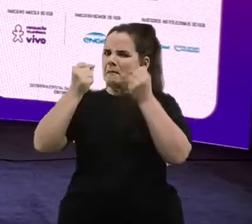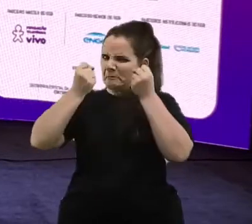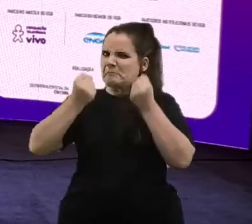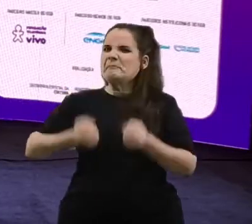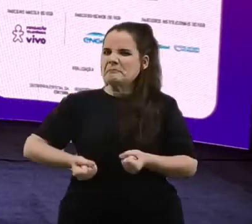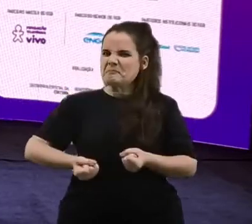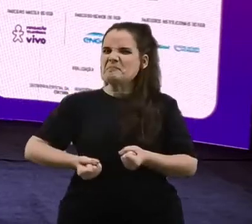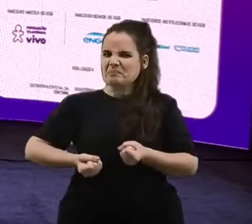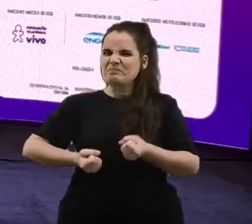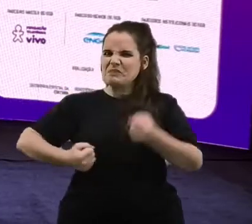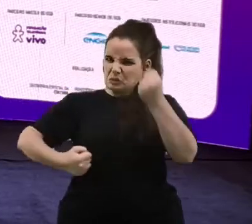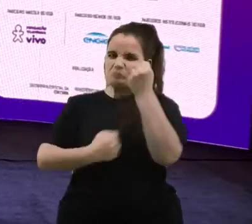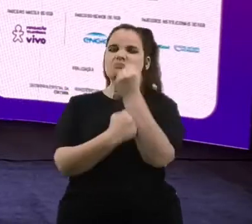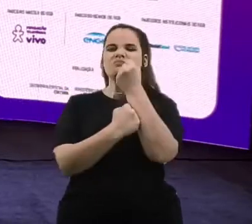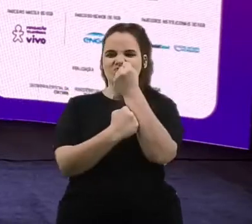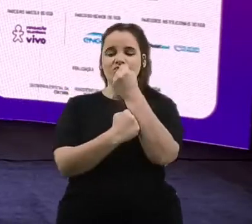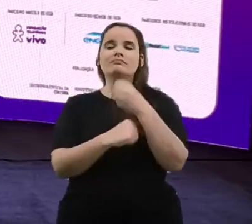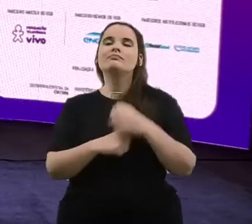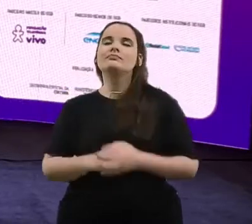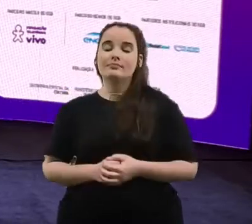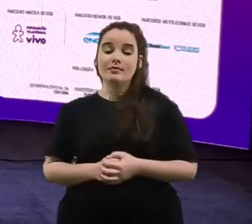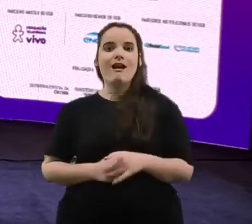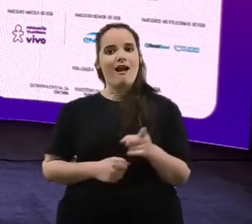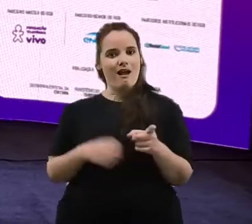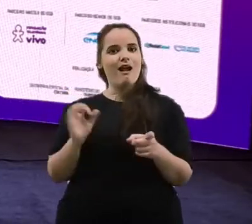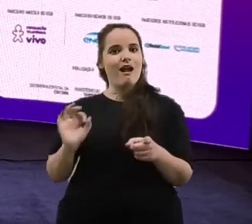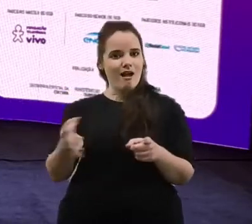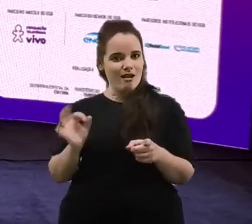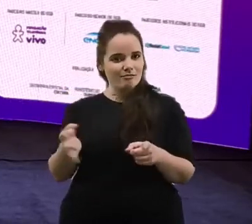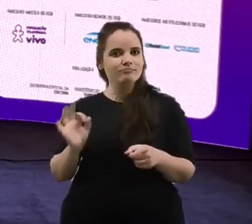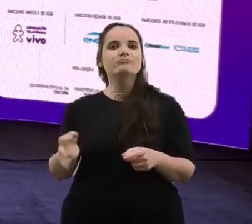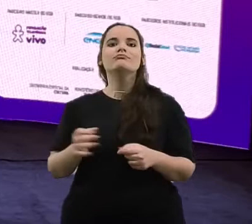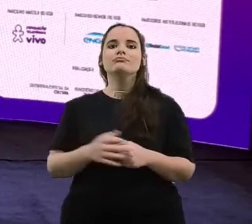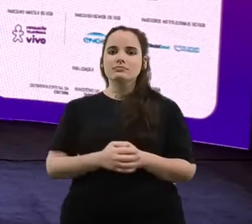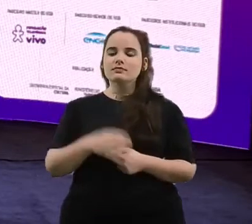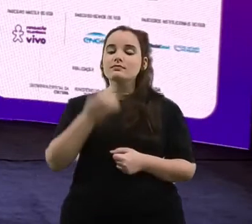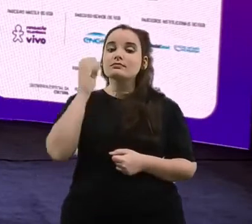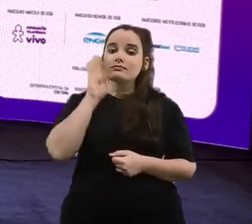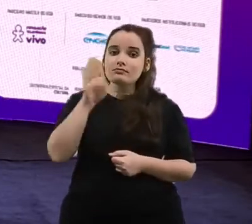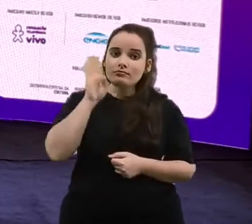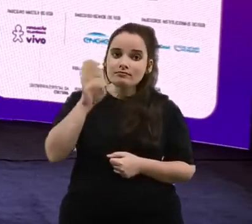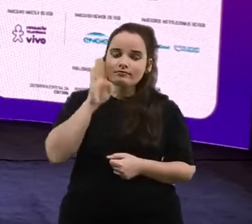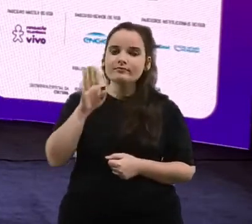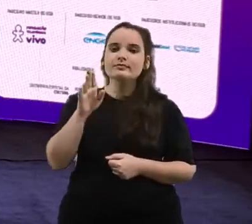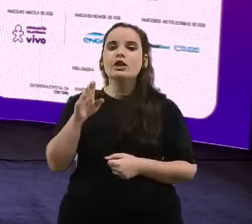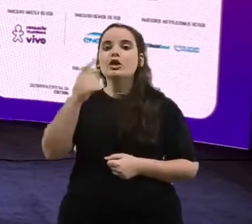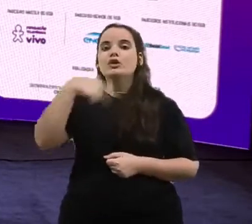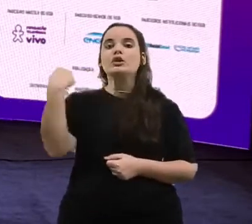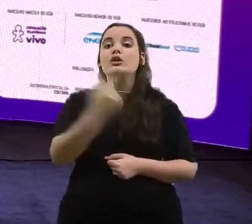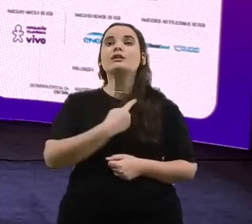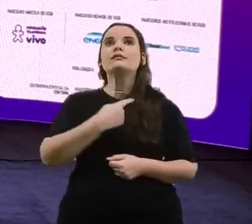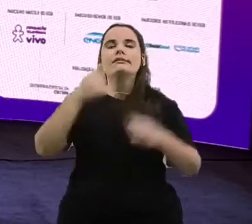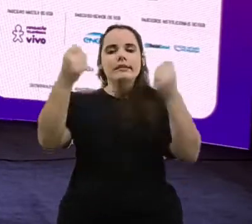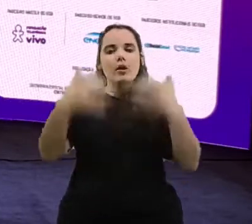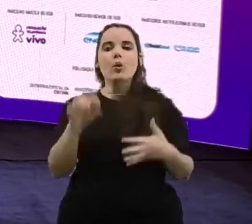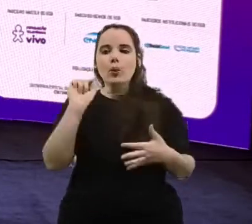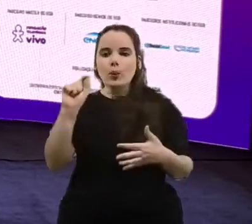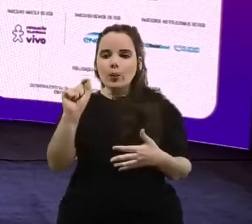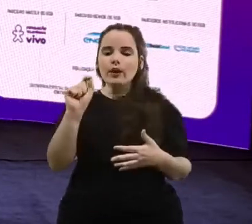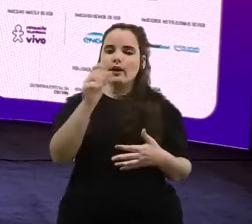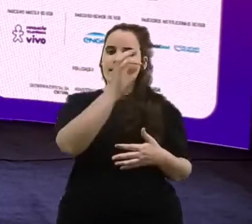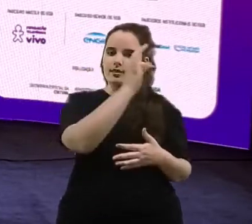que, por trás de toda essa ciência, a gente está falando da TCC, terapia cognitivo-comportamental, da